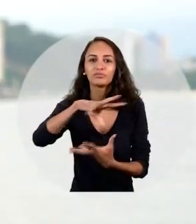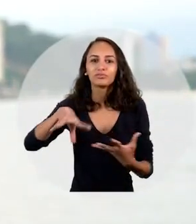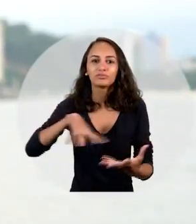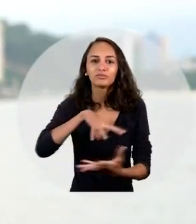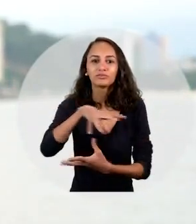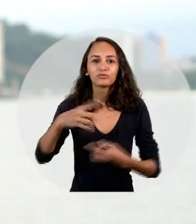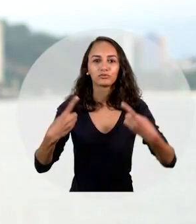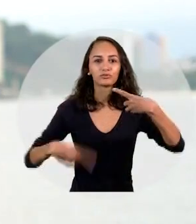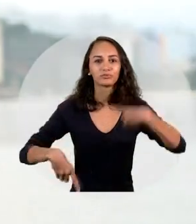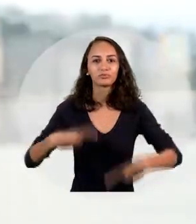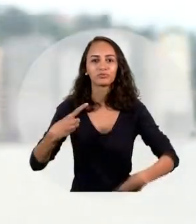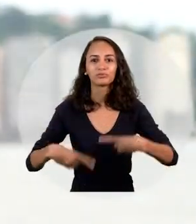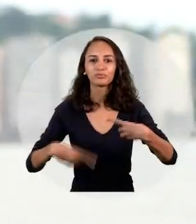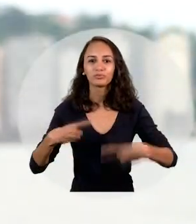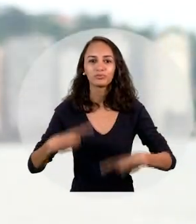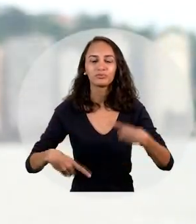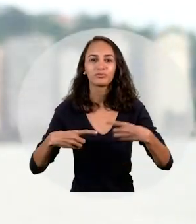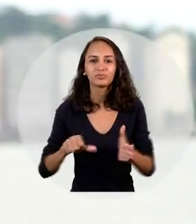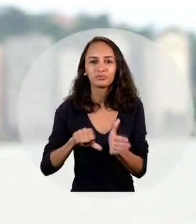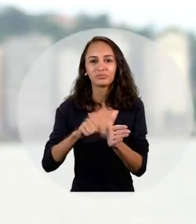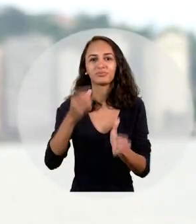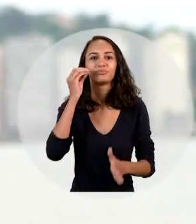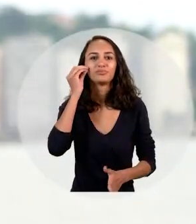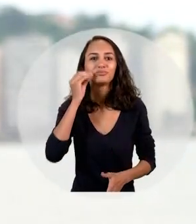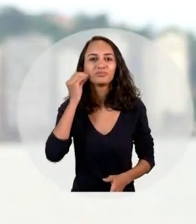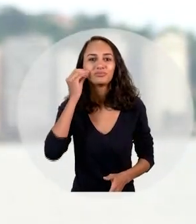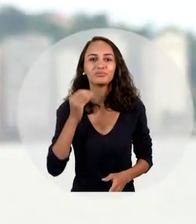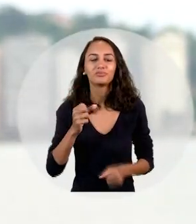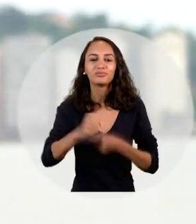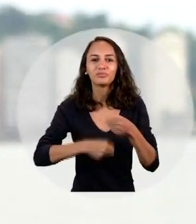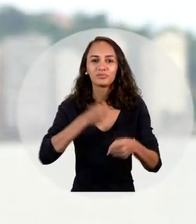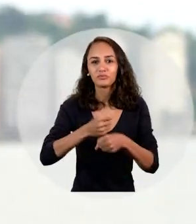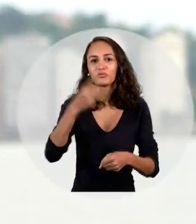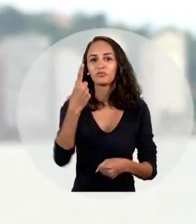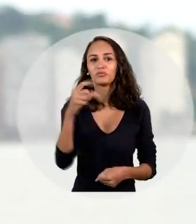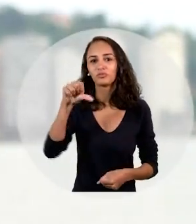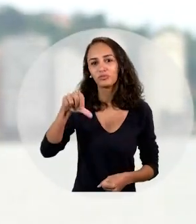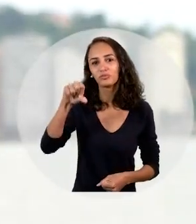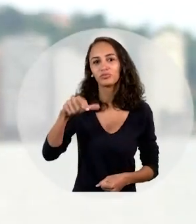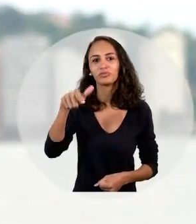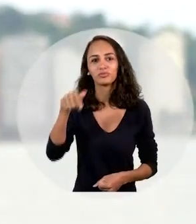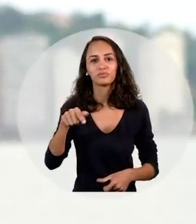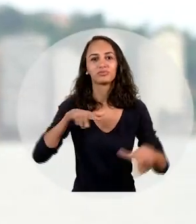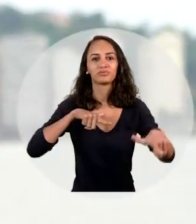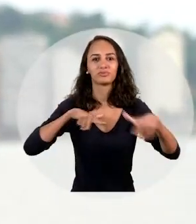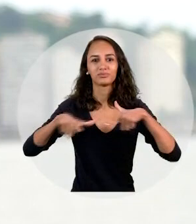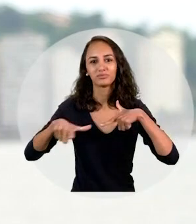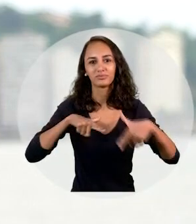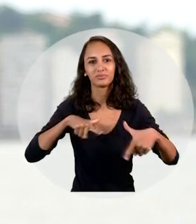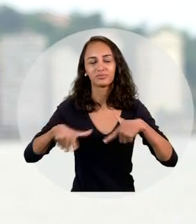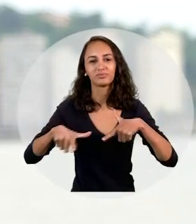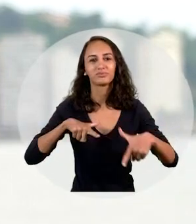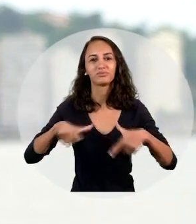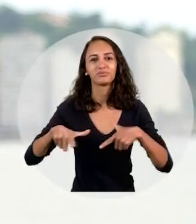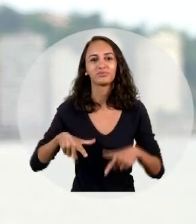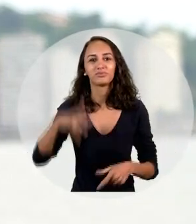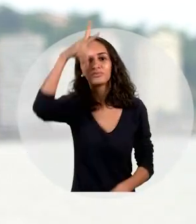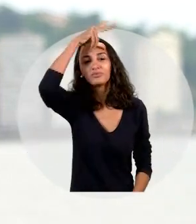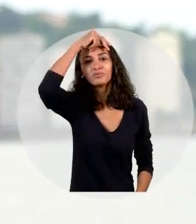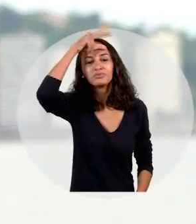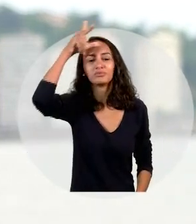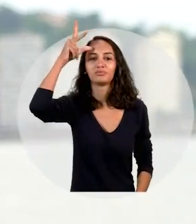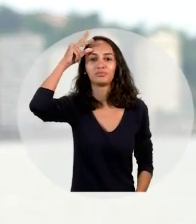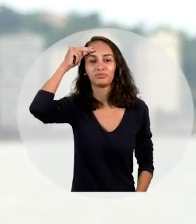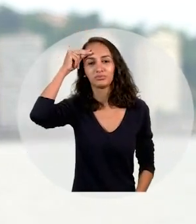me envolvendo com a política, eu acabei tendo uma primeira oportunidade em 1997 de trabalhar